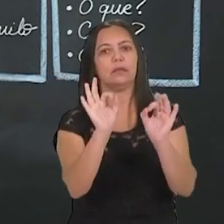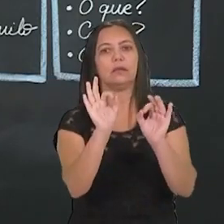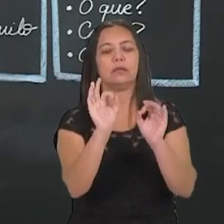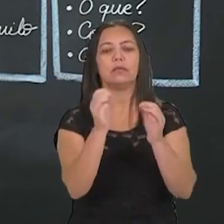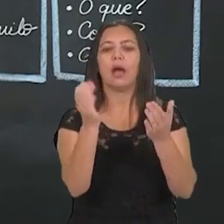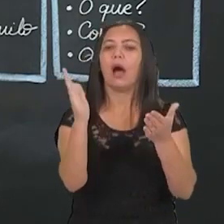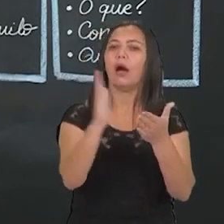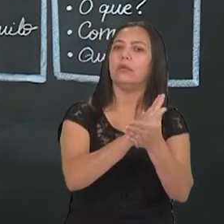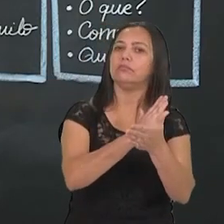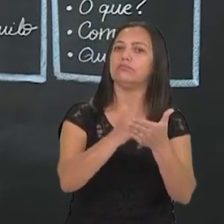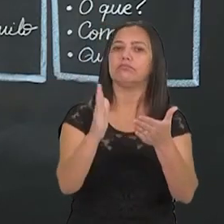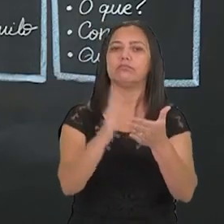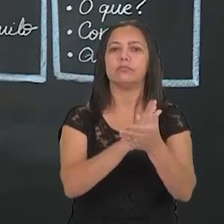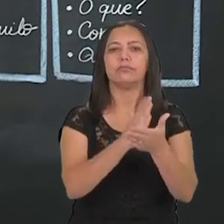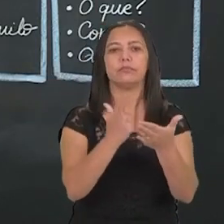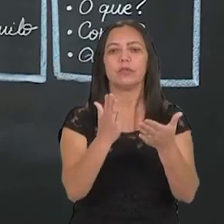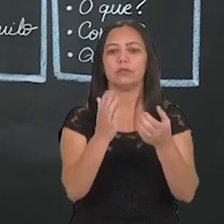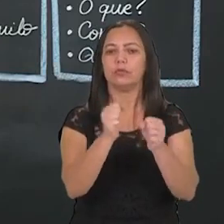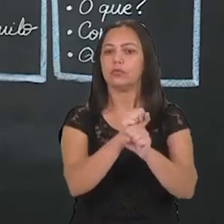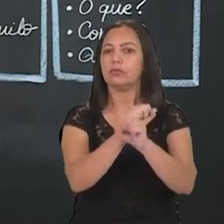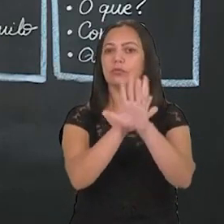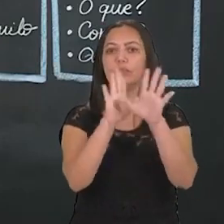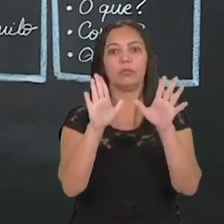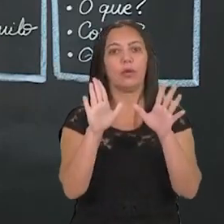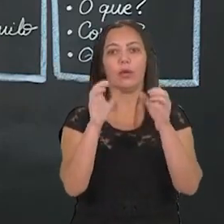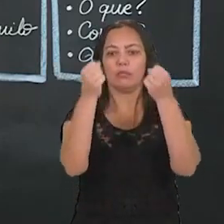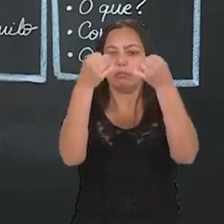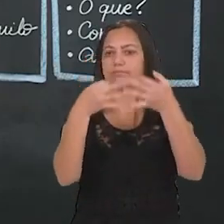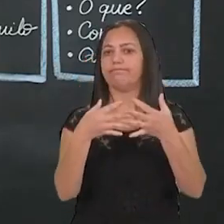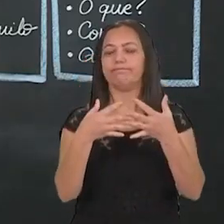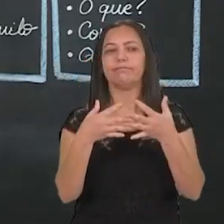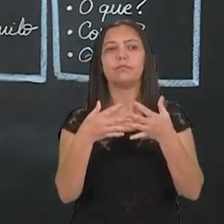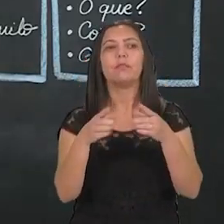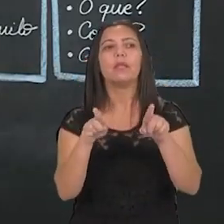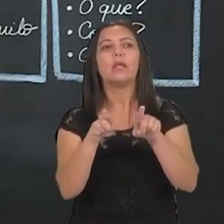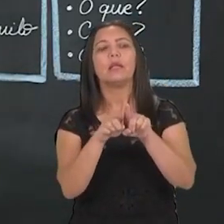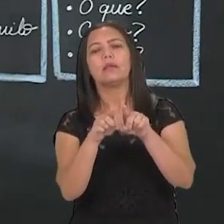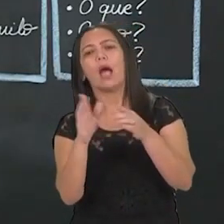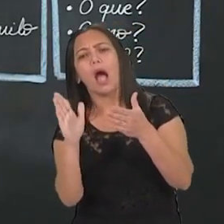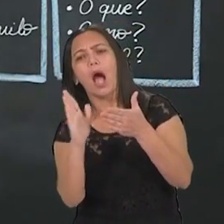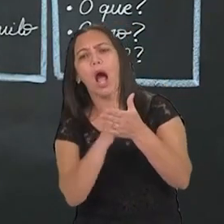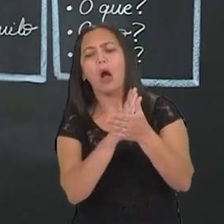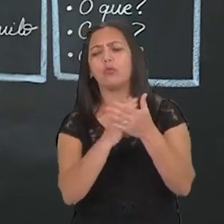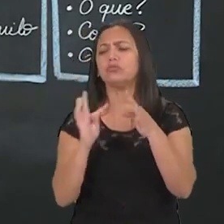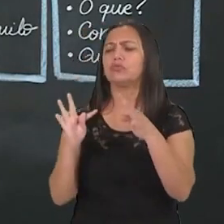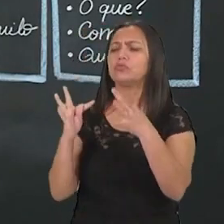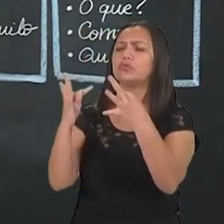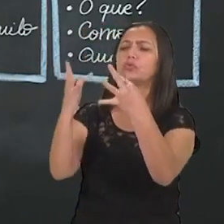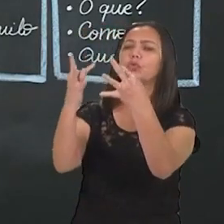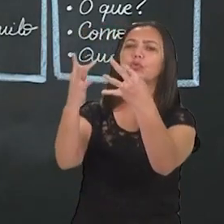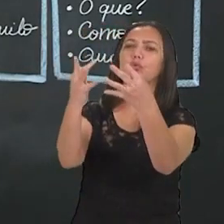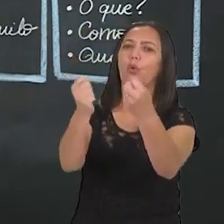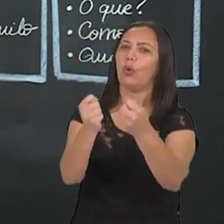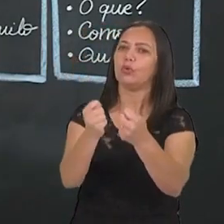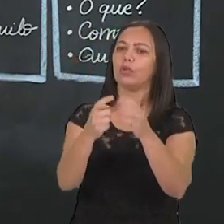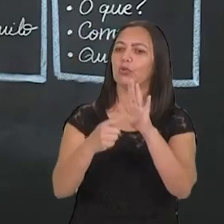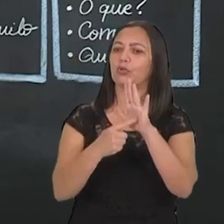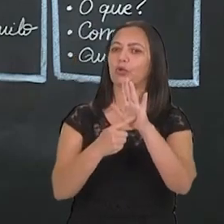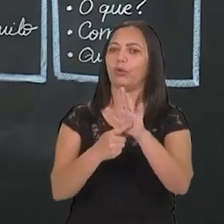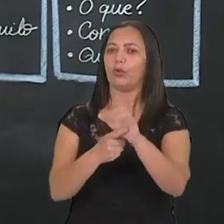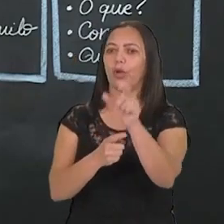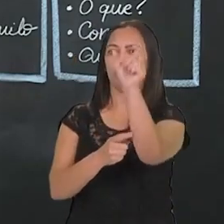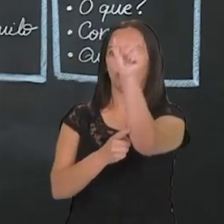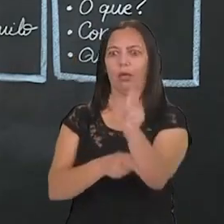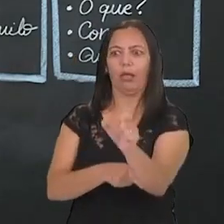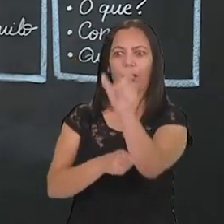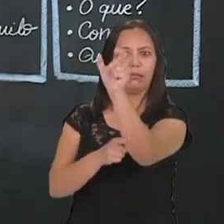de pronomes indefinidos. Alguns desses exemplos nós temos. Alguns, todos, alguém, ninguém, toda, todos, são pronomes